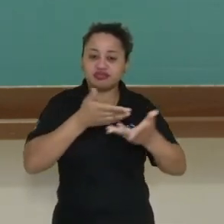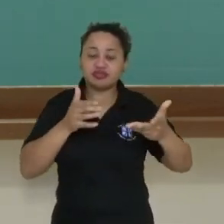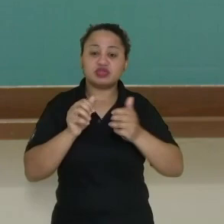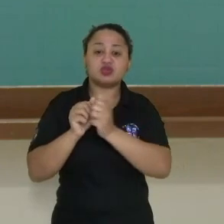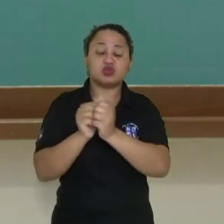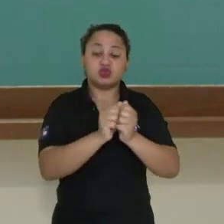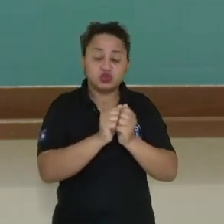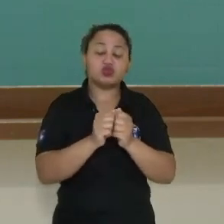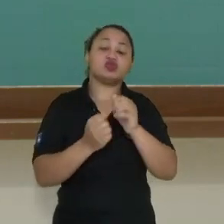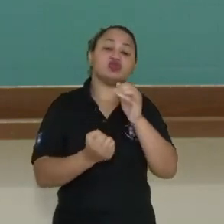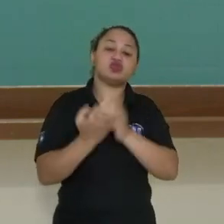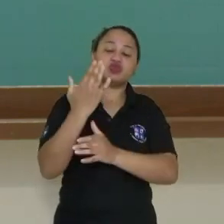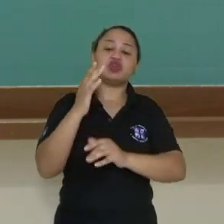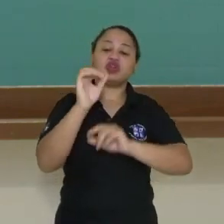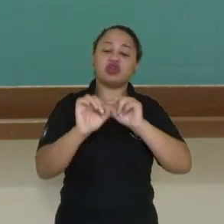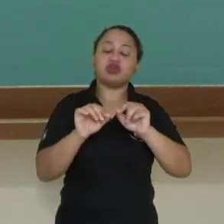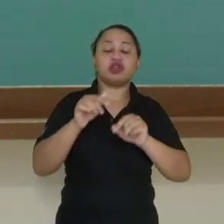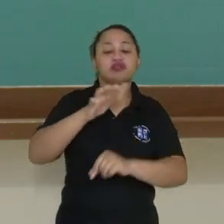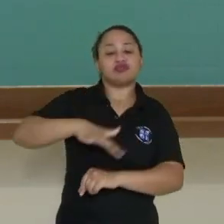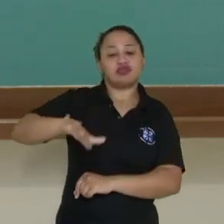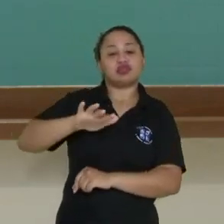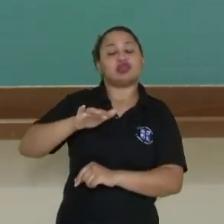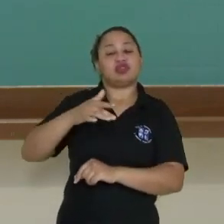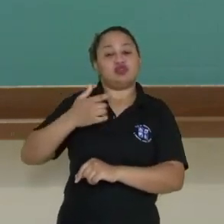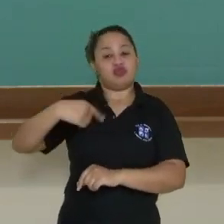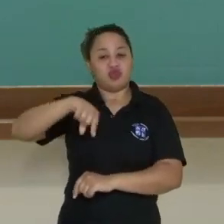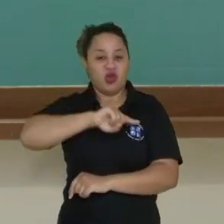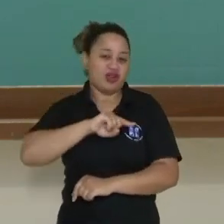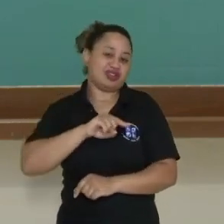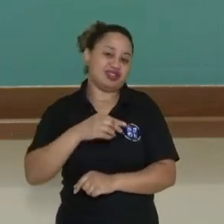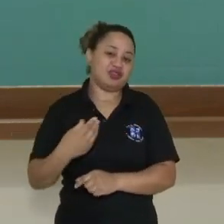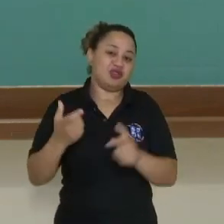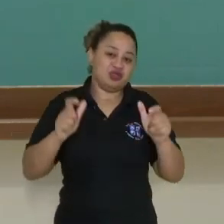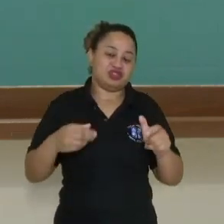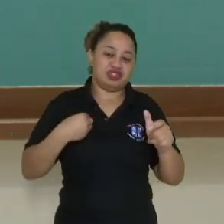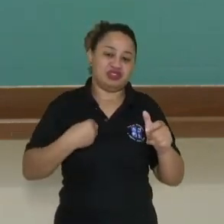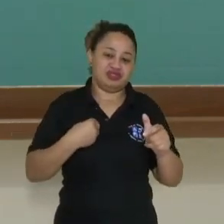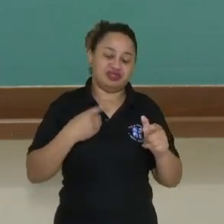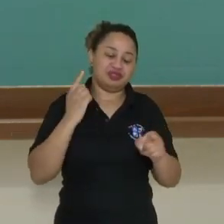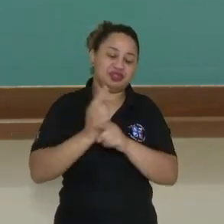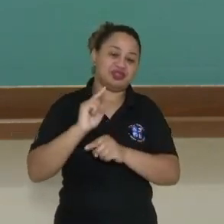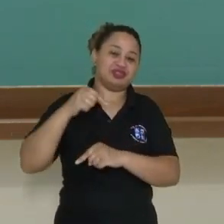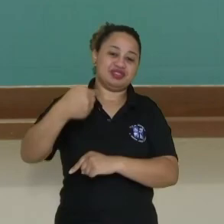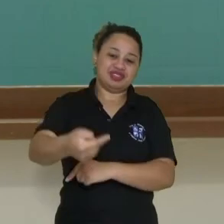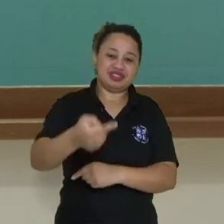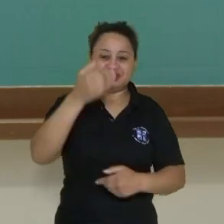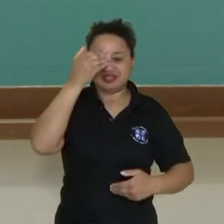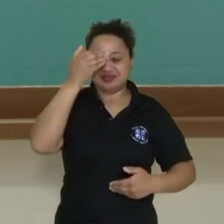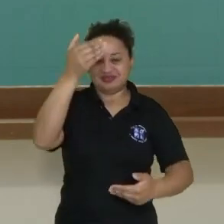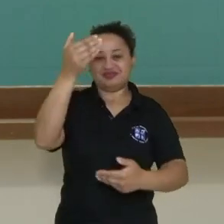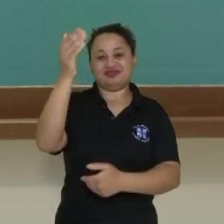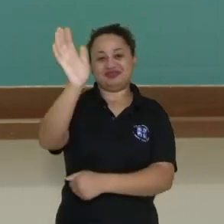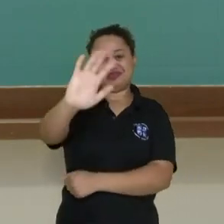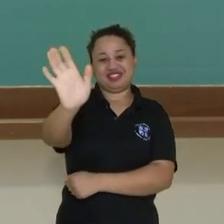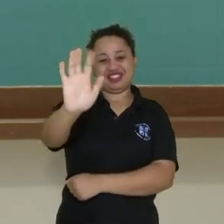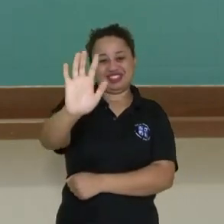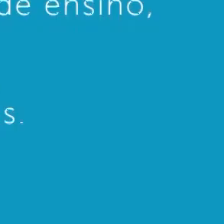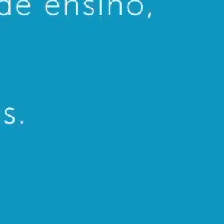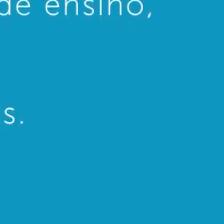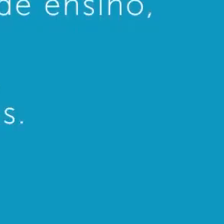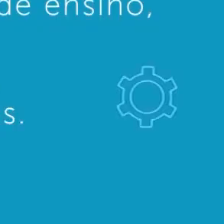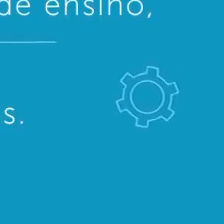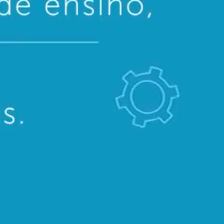eles constituem aí a nossa realidade ambiental. Ok? Até uma próxima, gente. Muito obrigado e valeu!